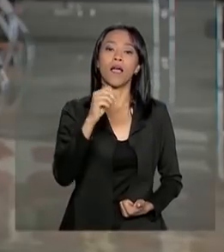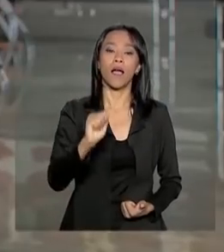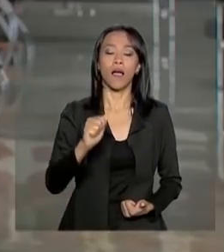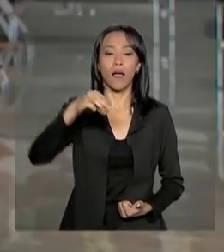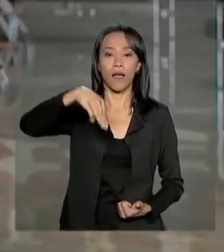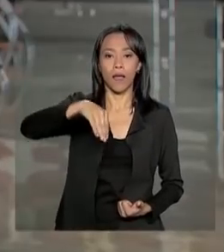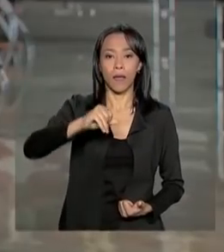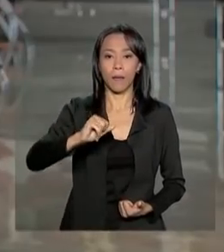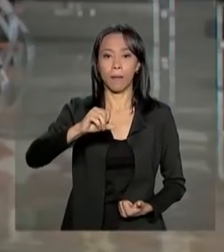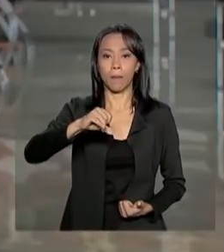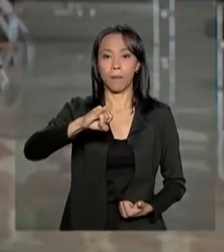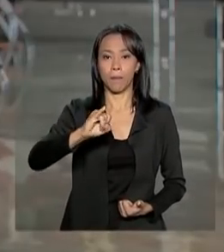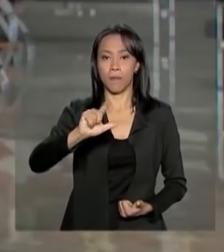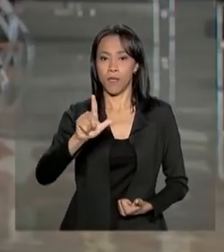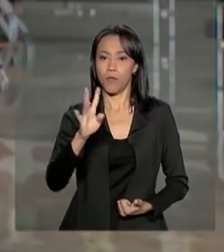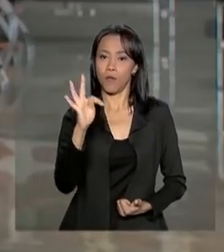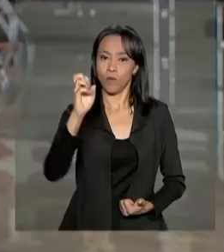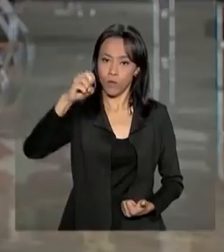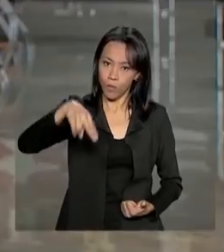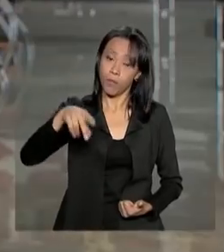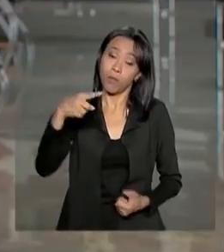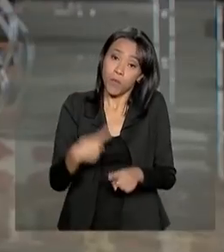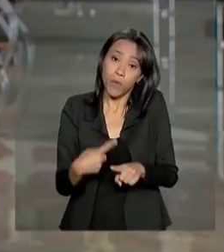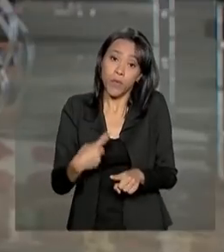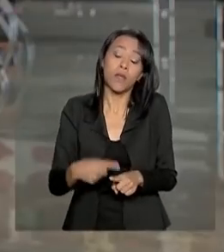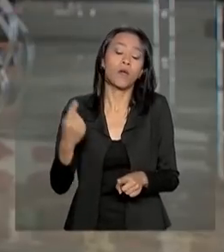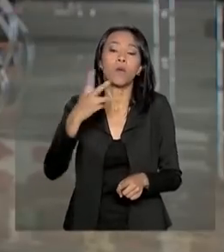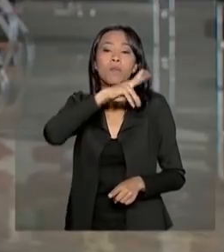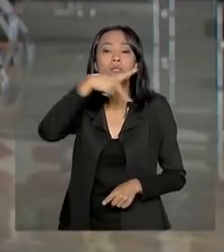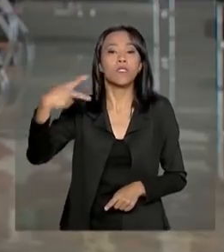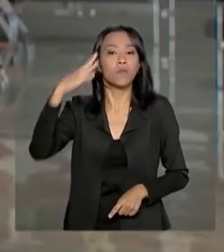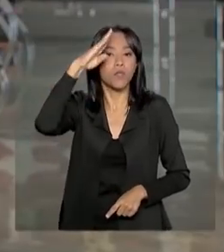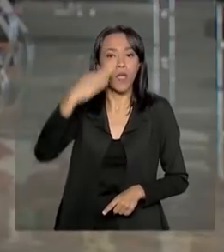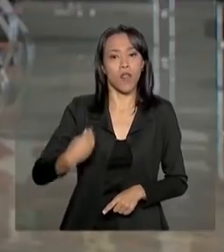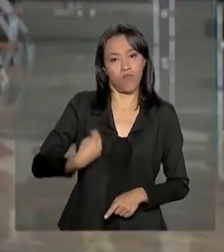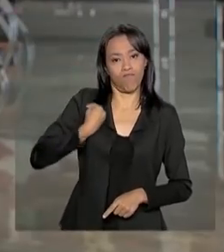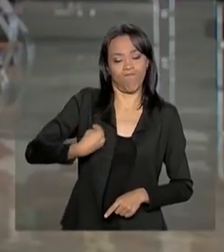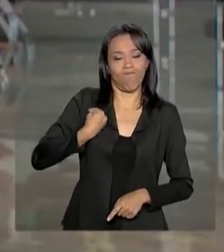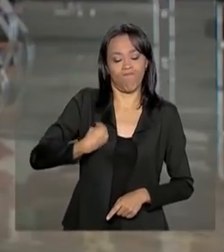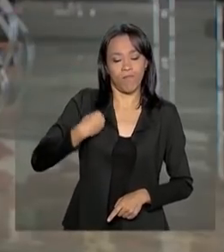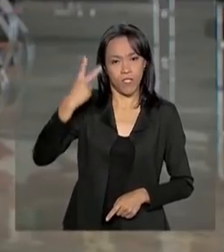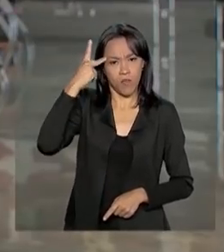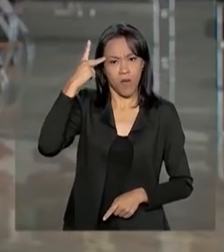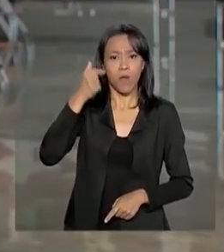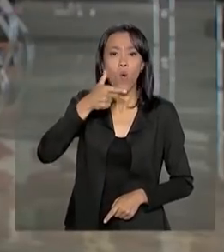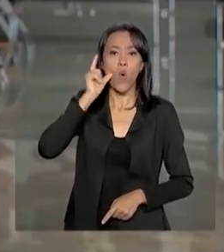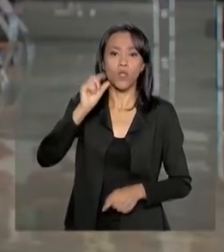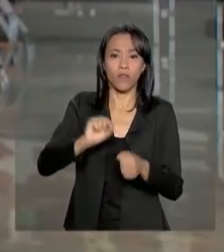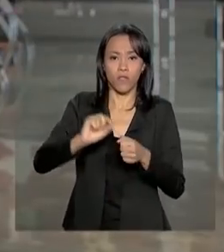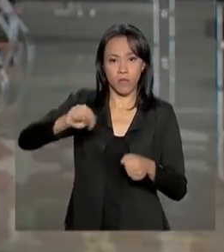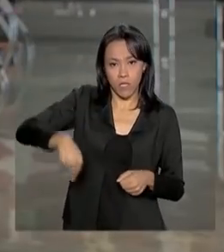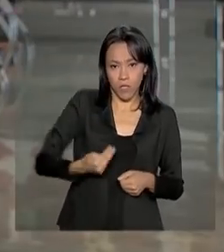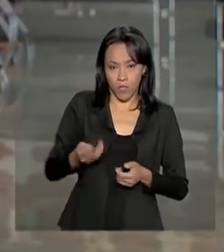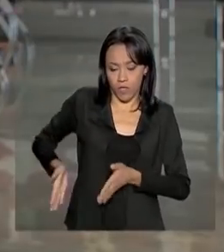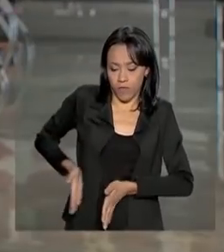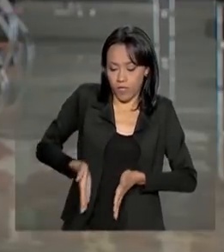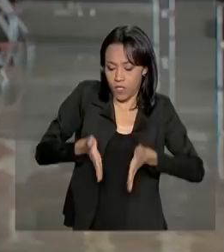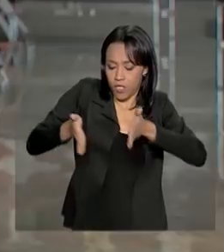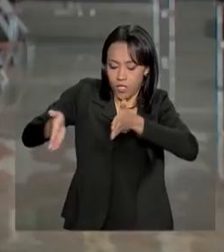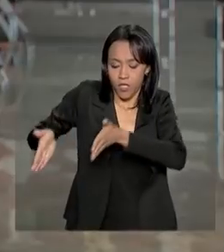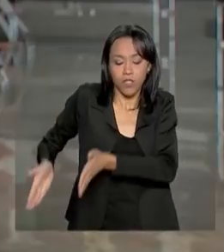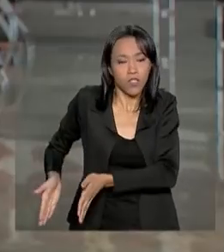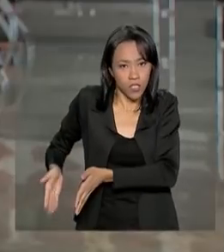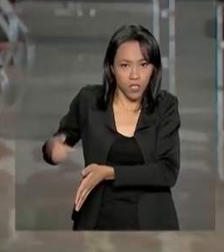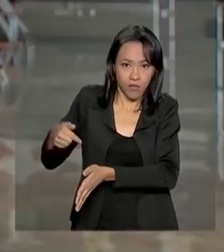Jair Bolsonaro está em São Paulo, onde se recupera de uma cirurgia feita ontem para a retirada da bolsa de colostomia que ele usava desde que